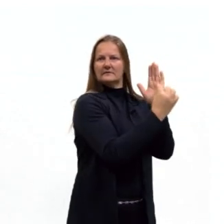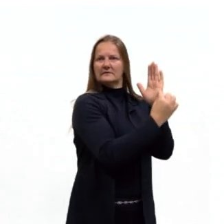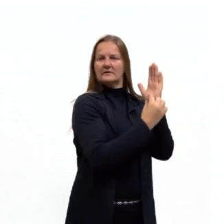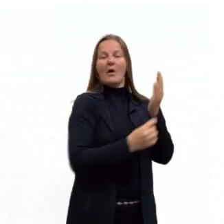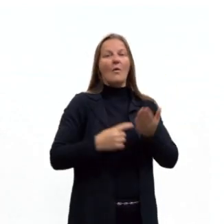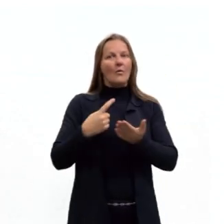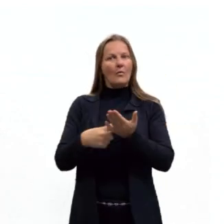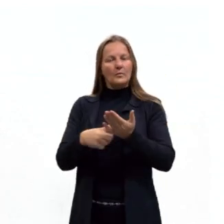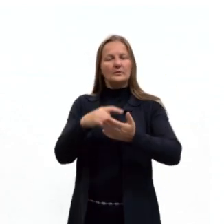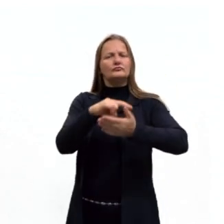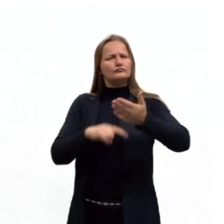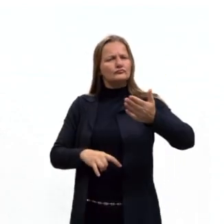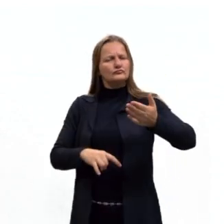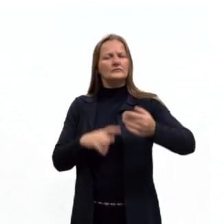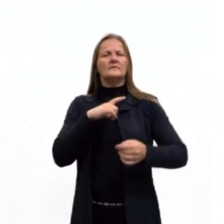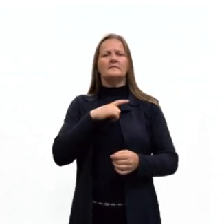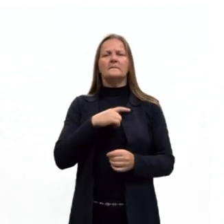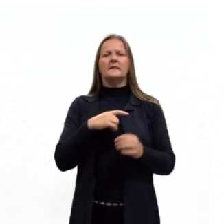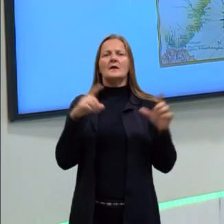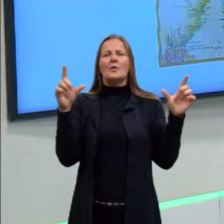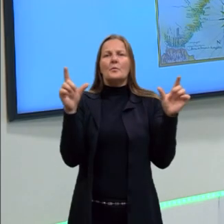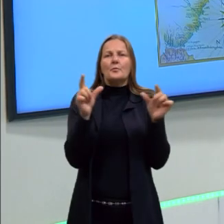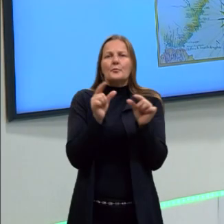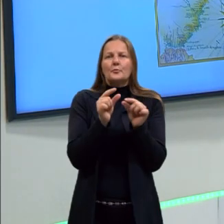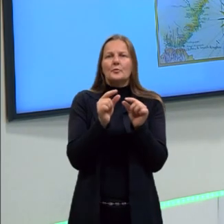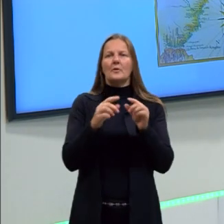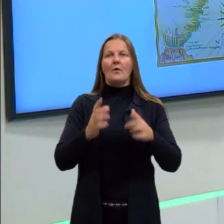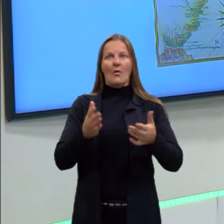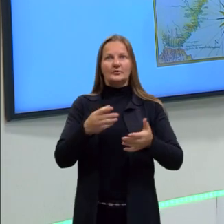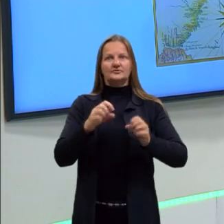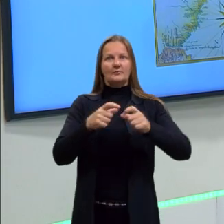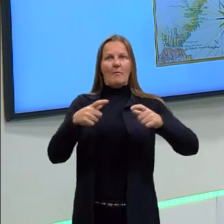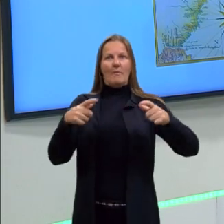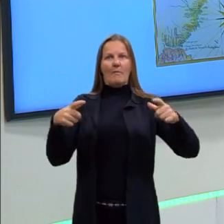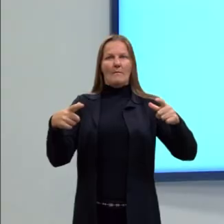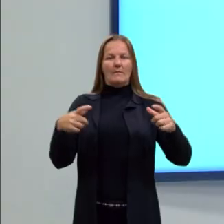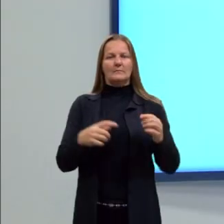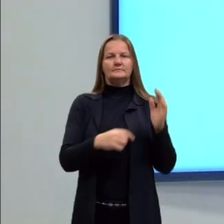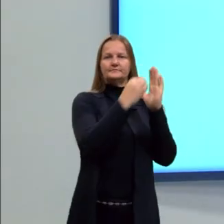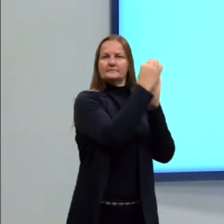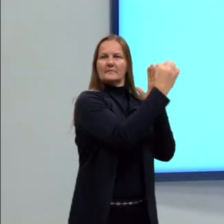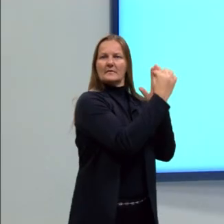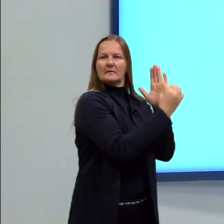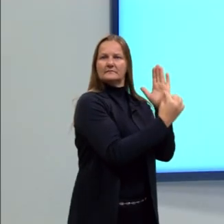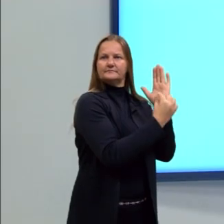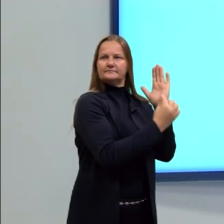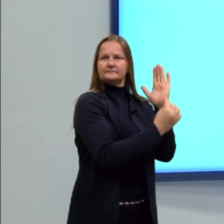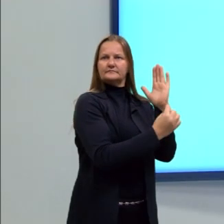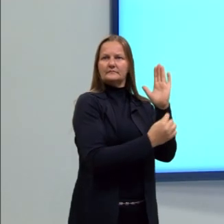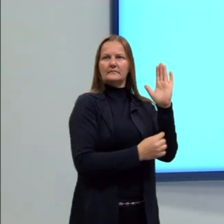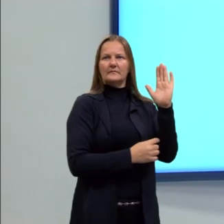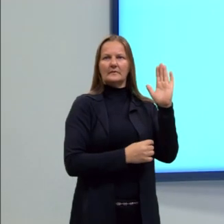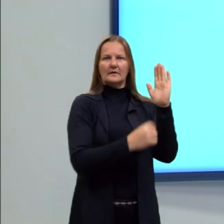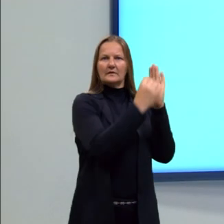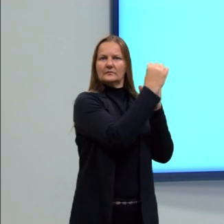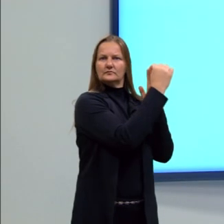menos território do que nós temos nos dias de hoje será sobre cidade então nós tínhamos essas faixas